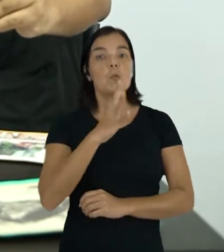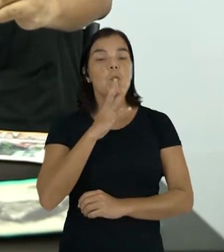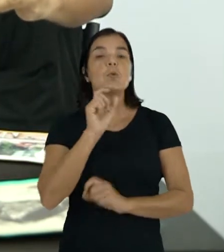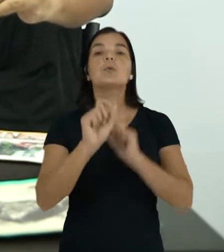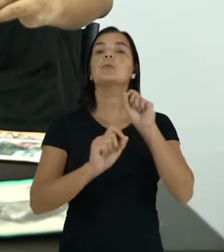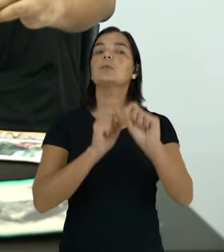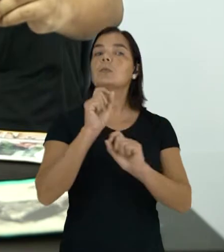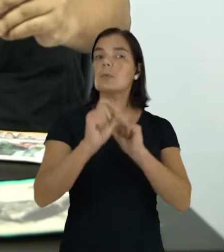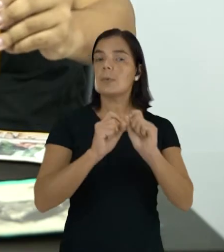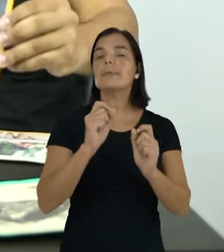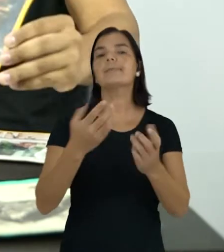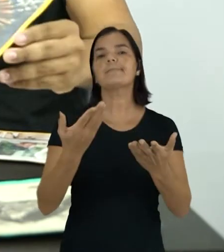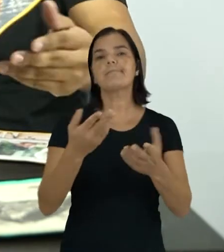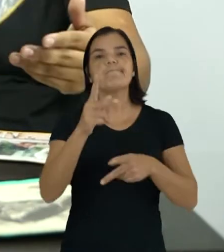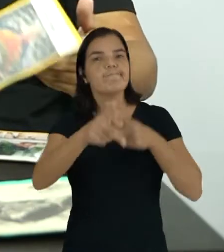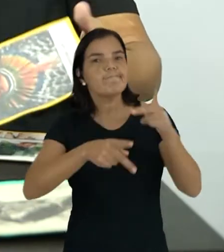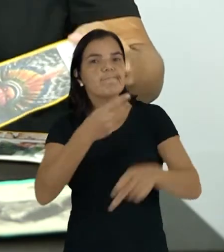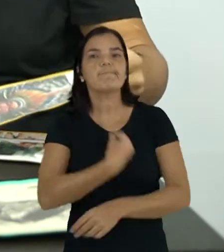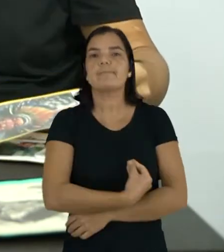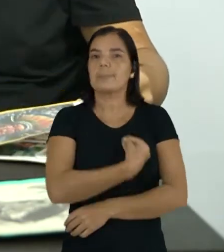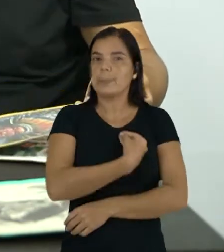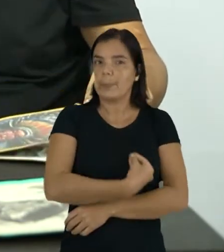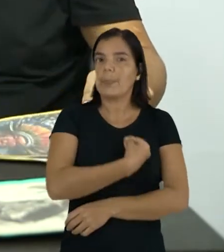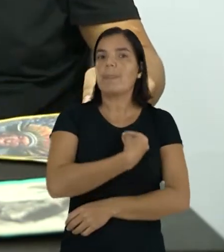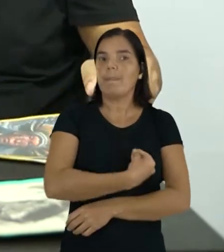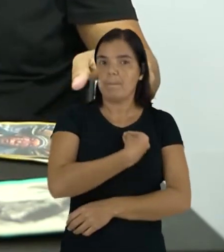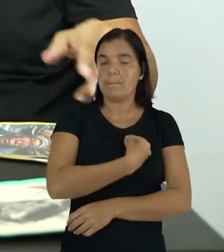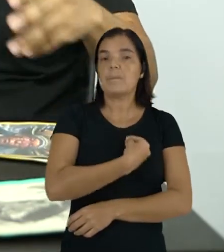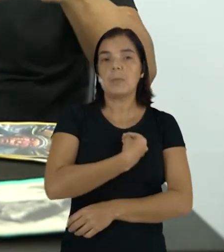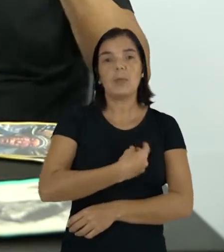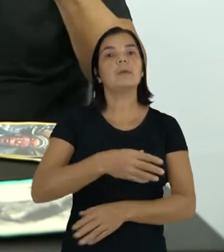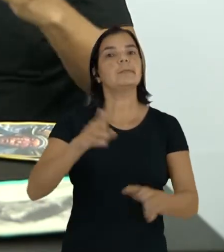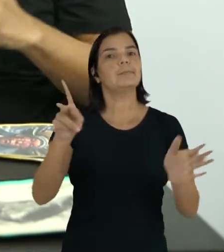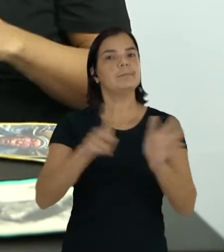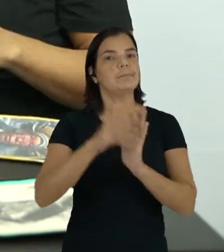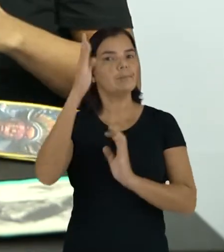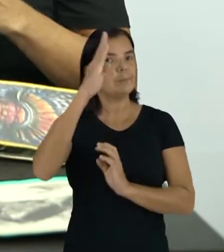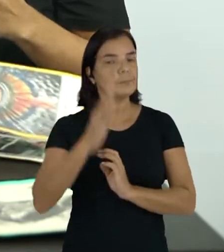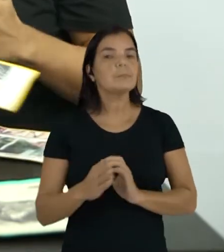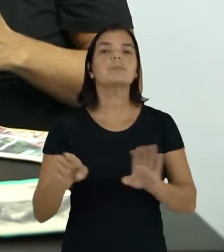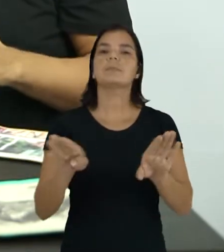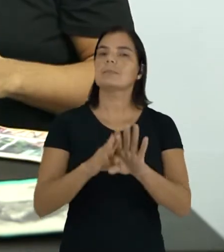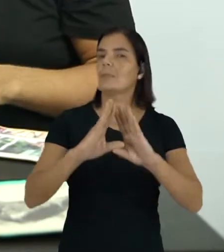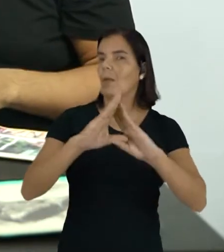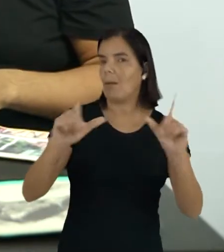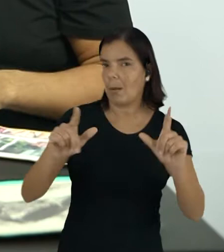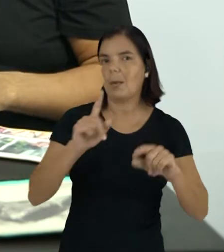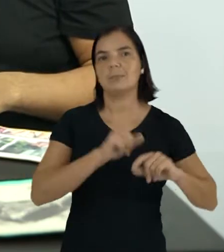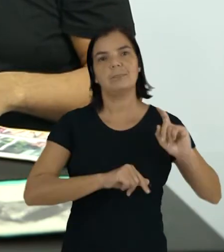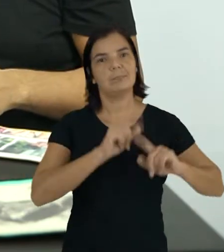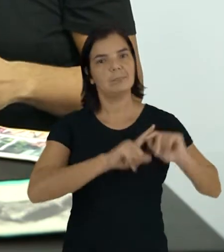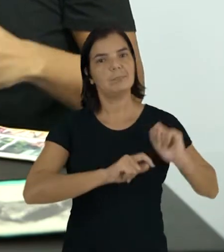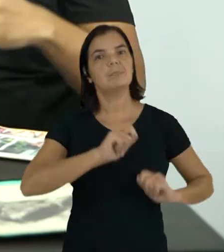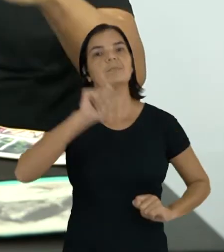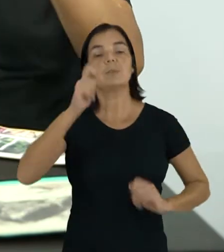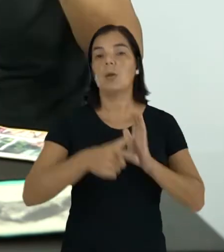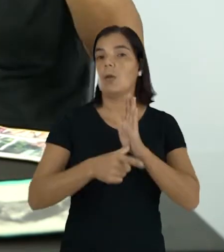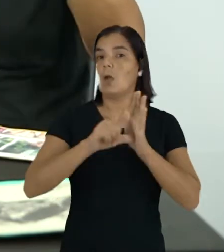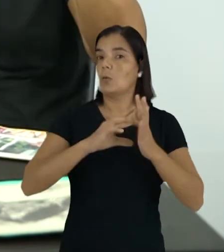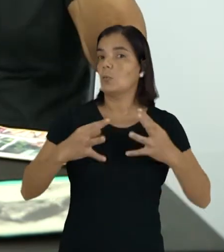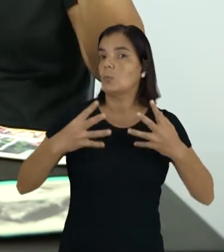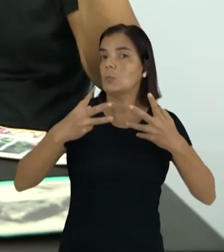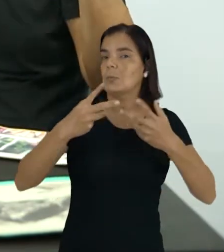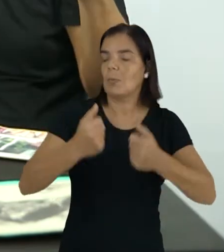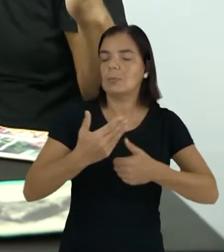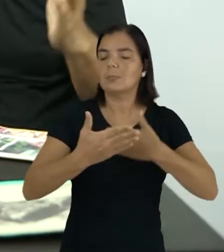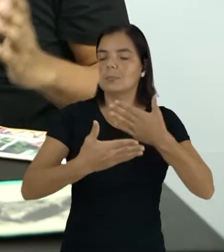conhecermos acerca desses povos que viveram aqui no Brasil e viveram, obviamente, aqui no Acre, antes de todo